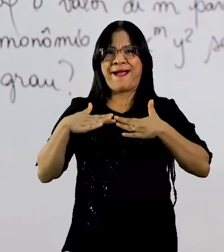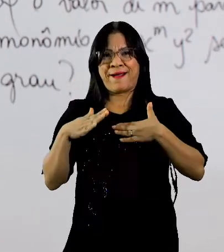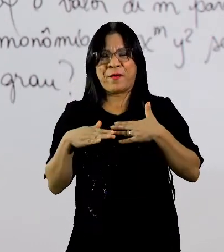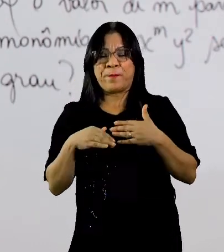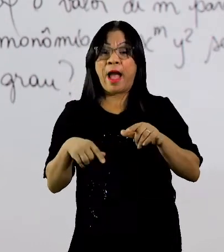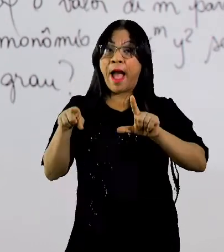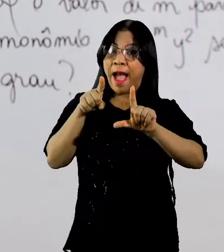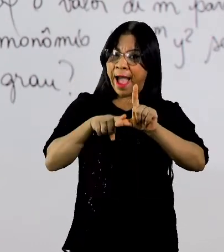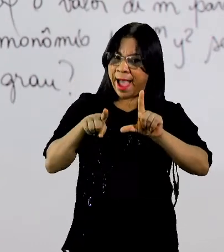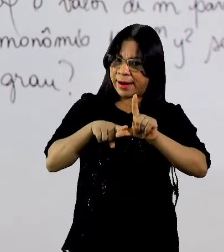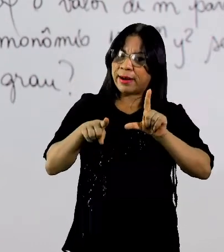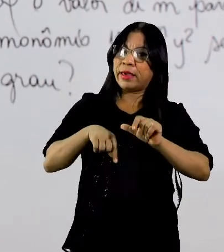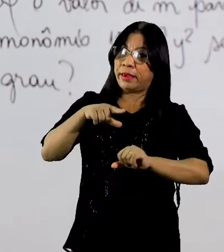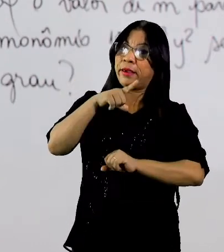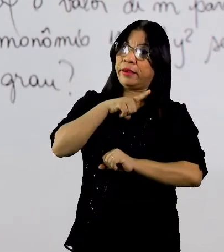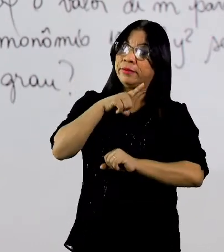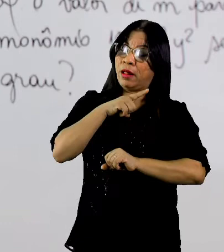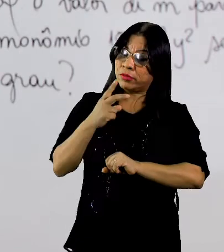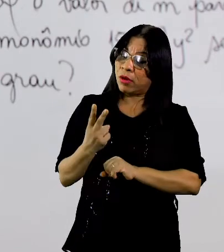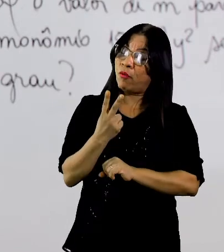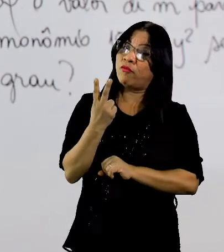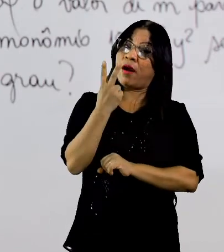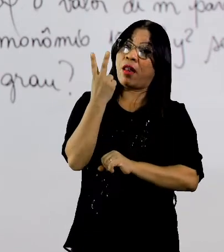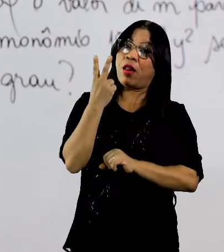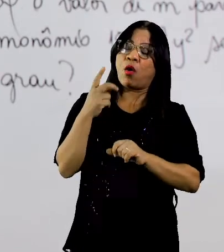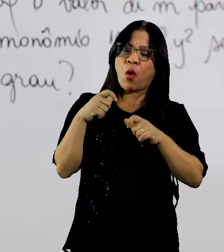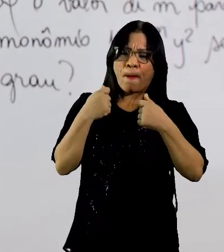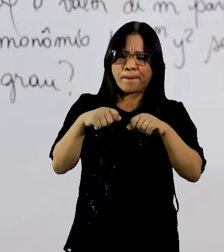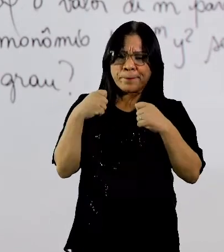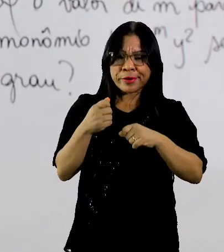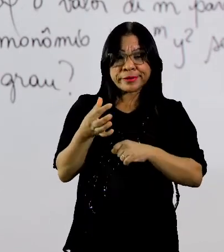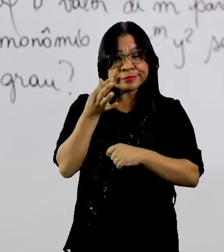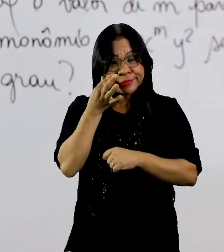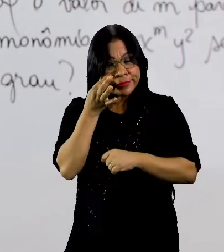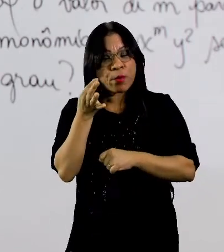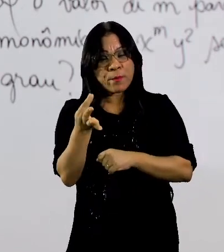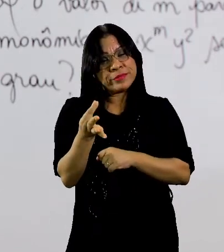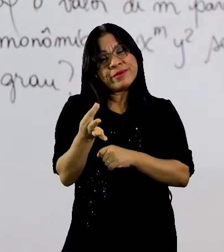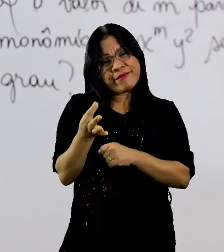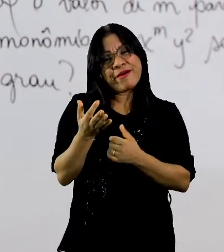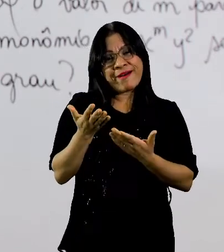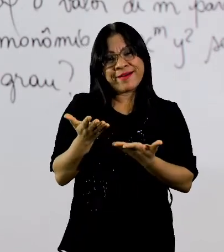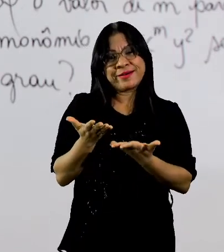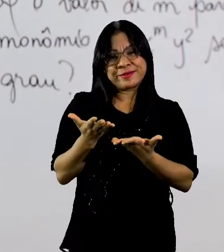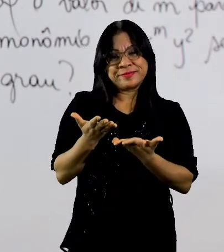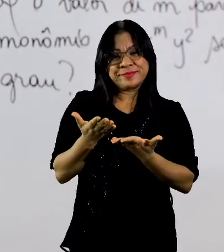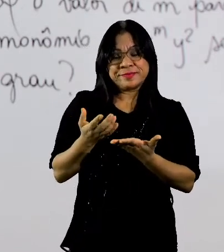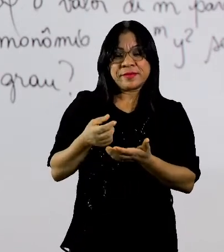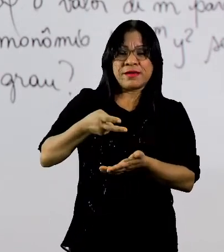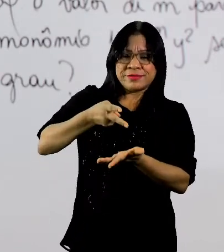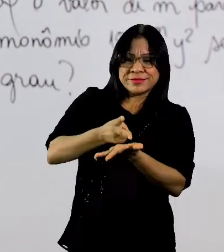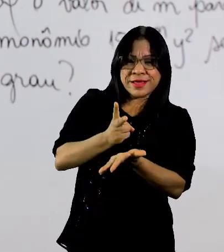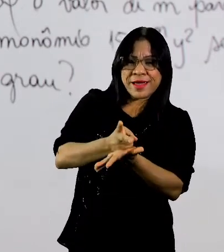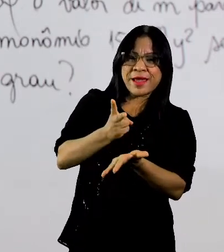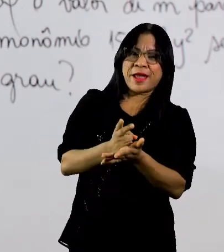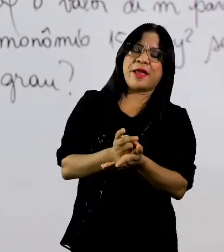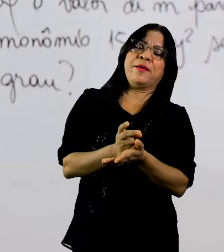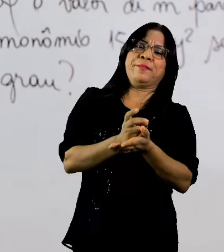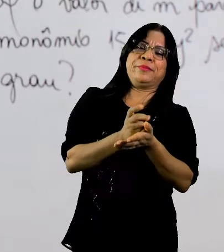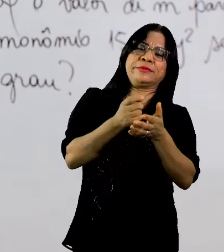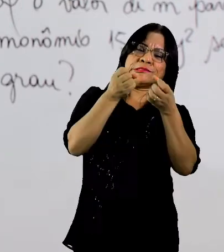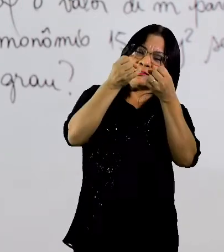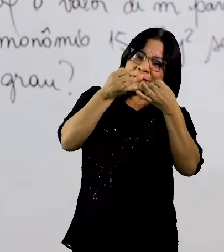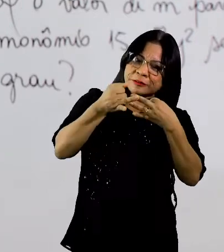determinados valores de acordo com o contexto. E sempre vai aparecer na questão quando nós estivermos falando em expressões algébricas. Para